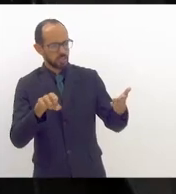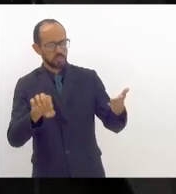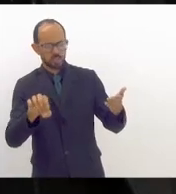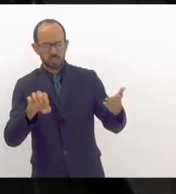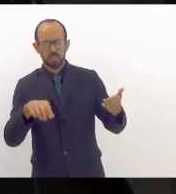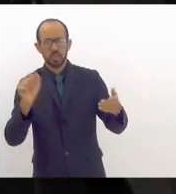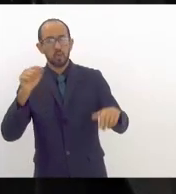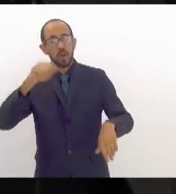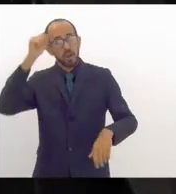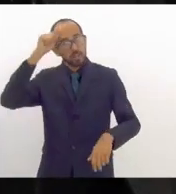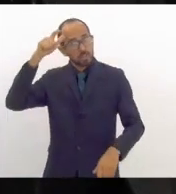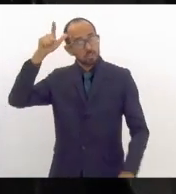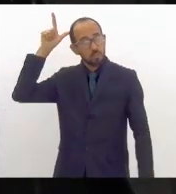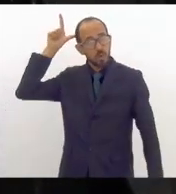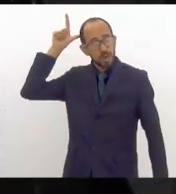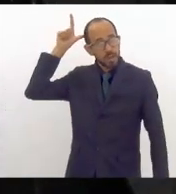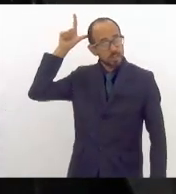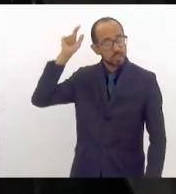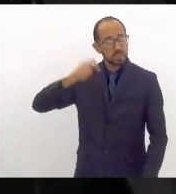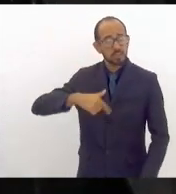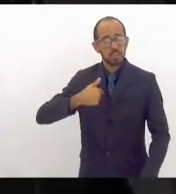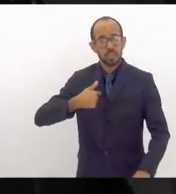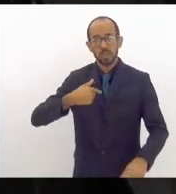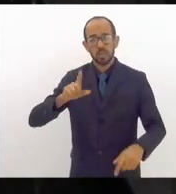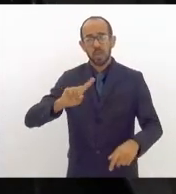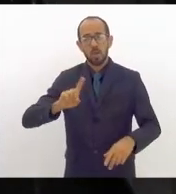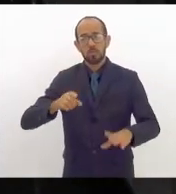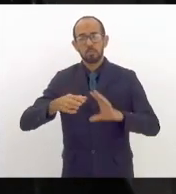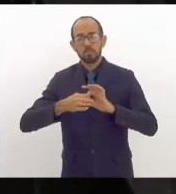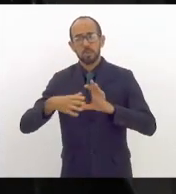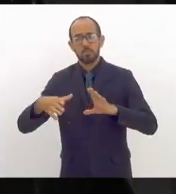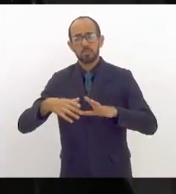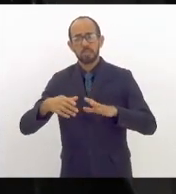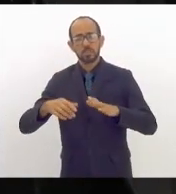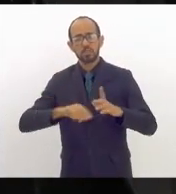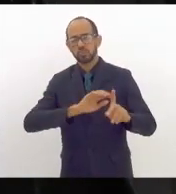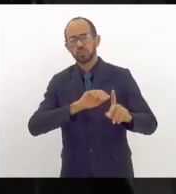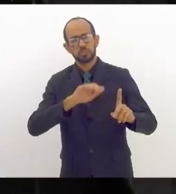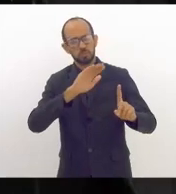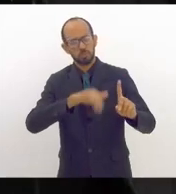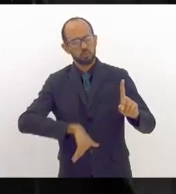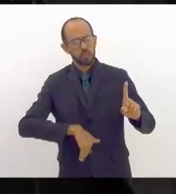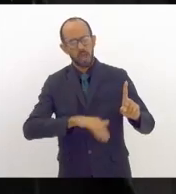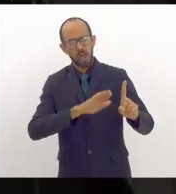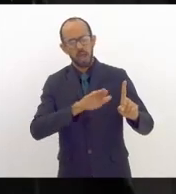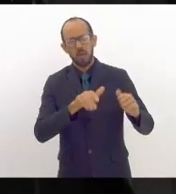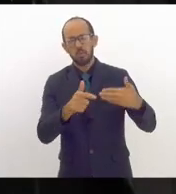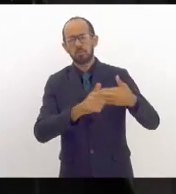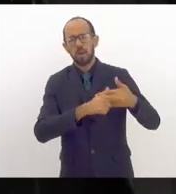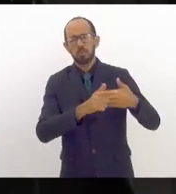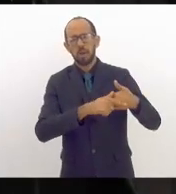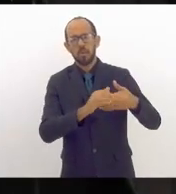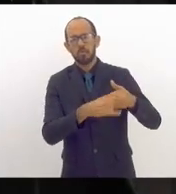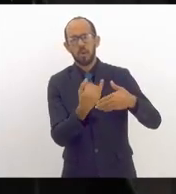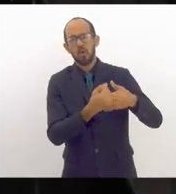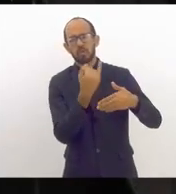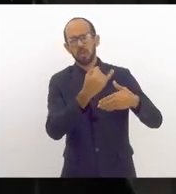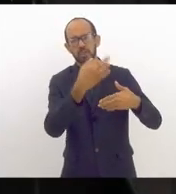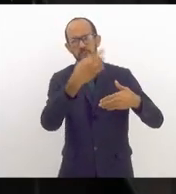momentos Não me permitem desconhecer o papel importante estratégico firme